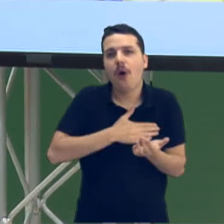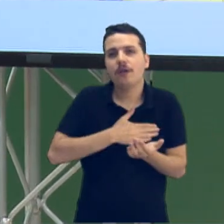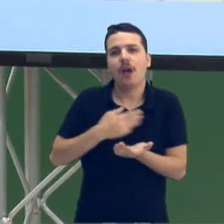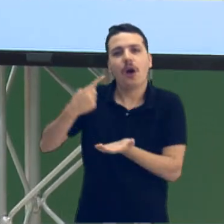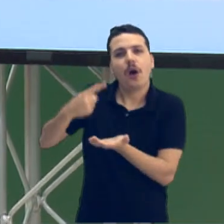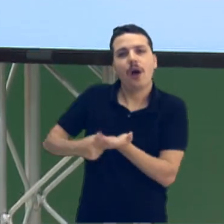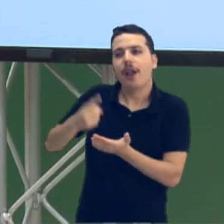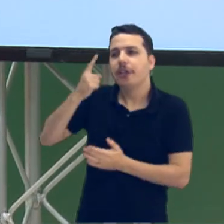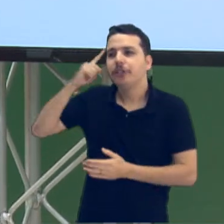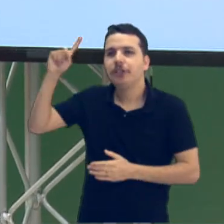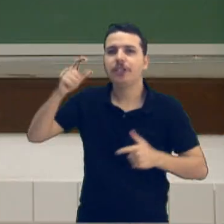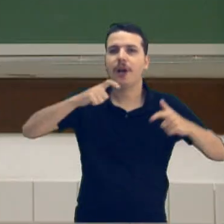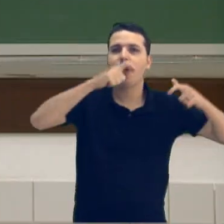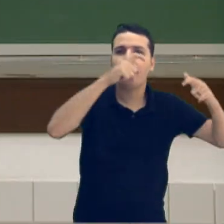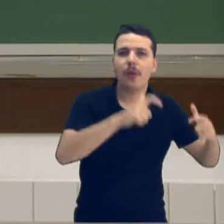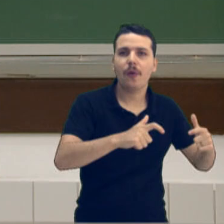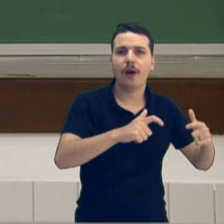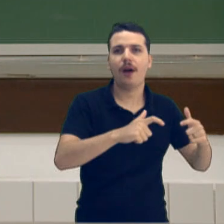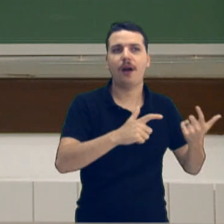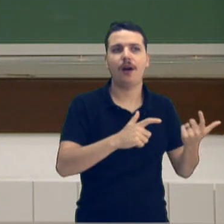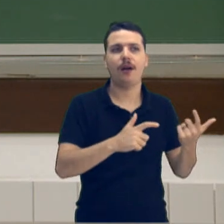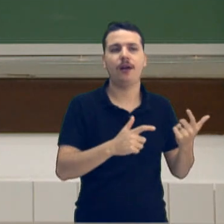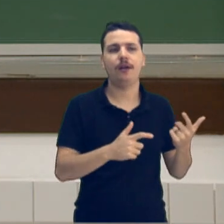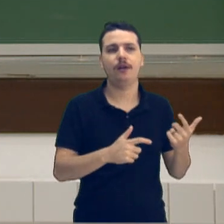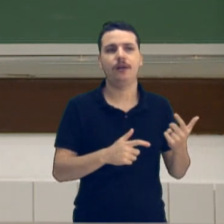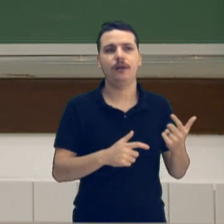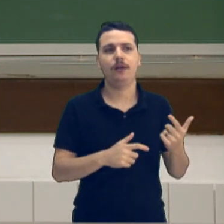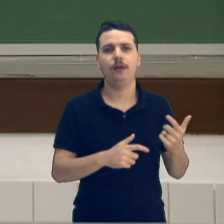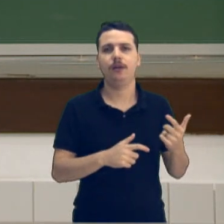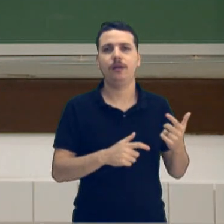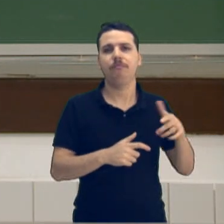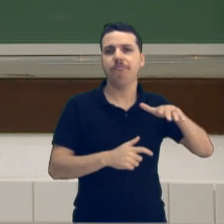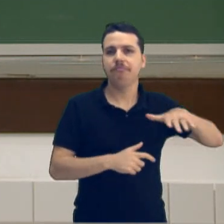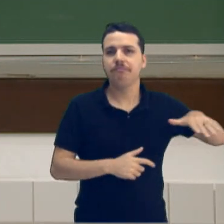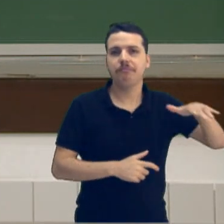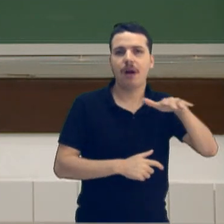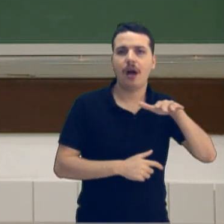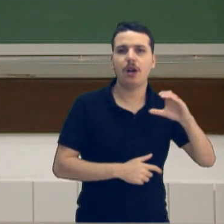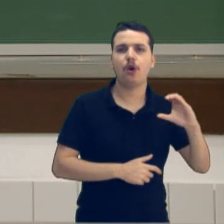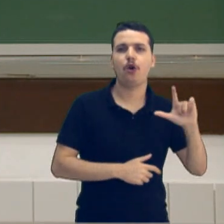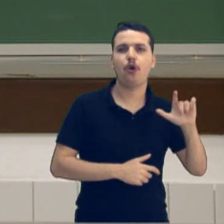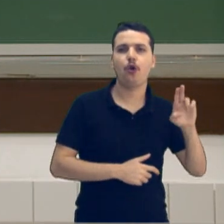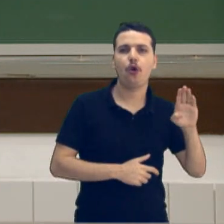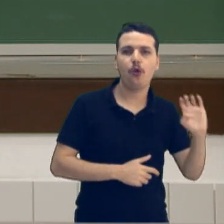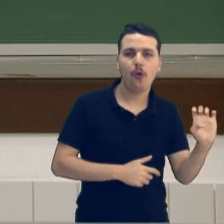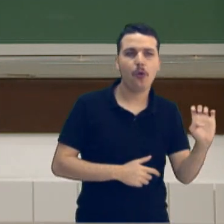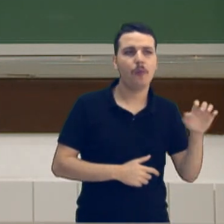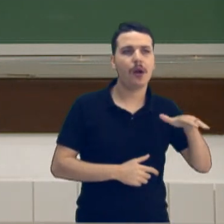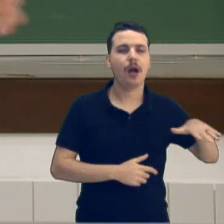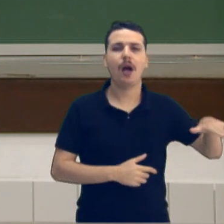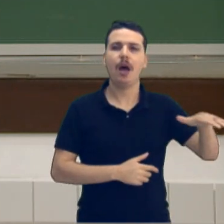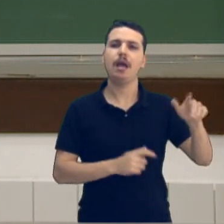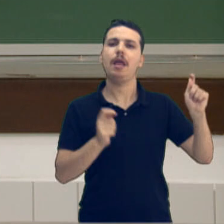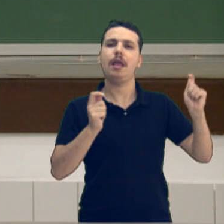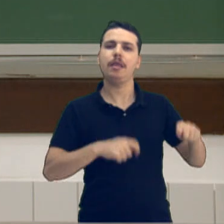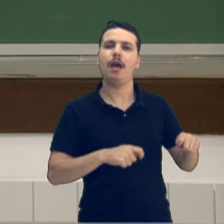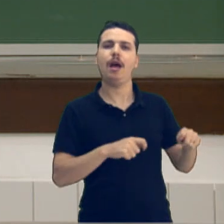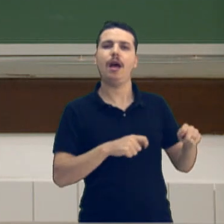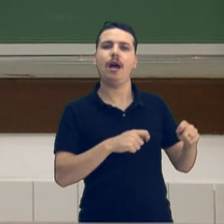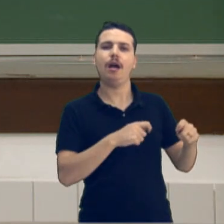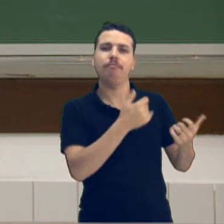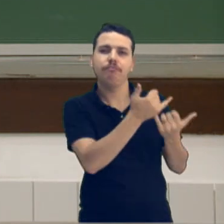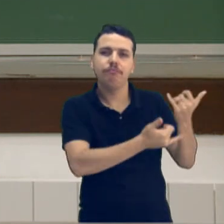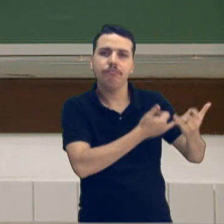dia, no tal lugar, né, no clube, no local onde se pratica, né,